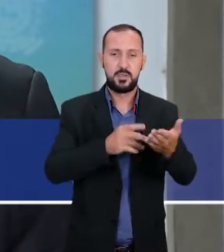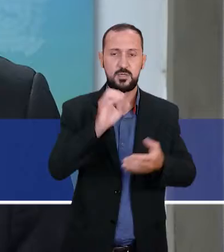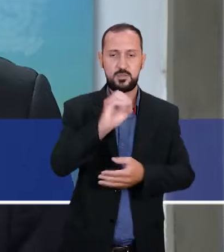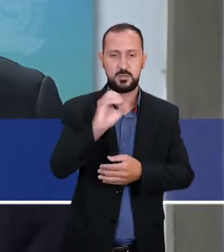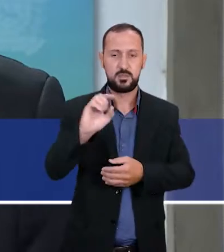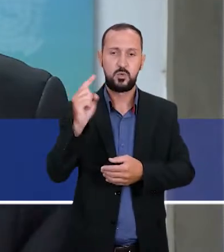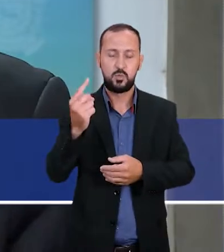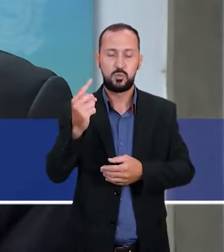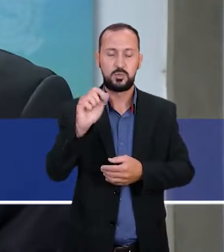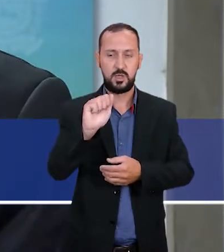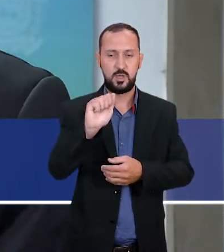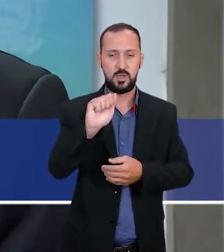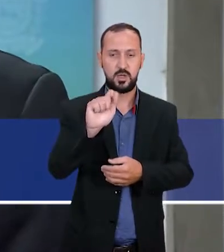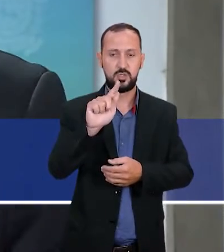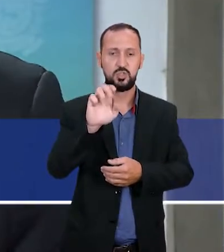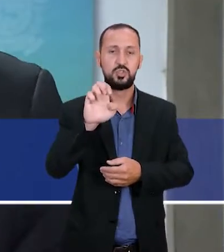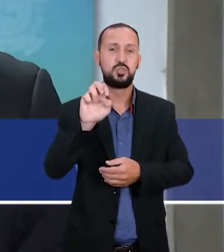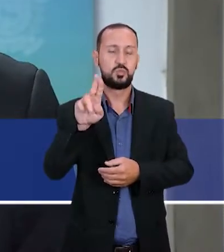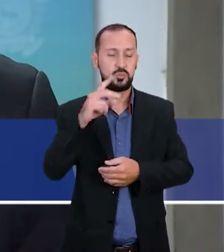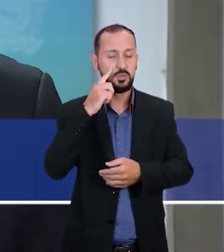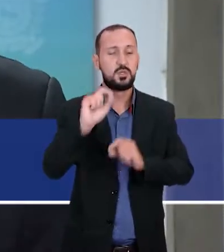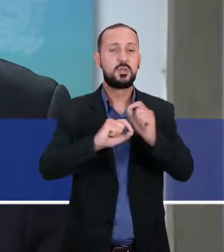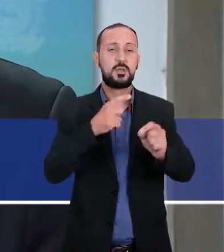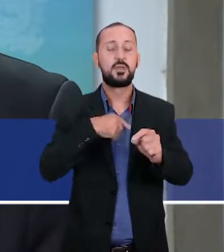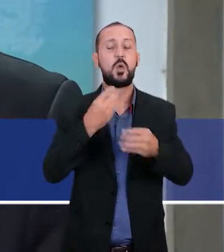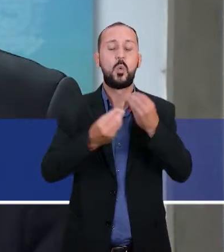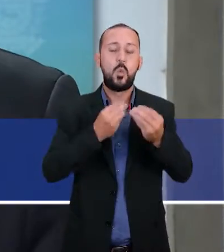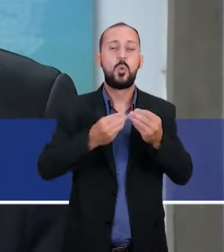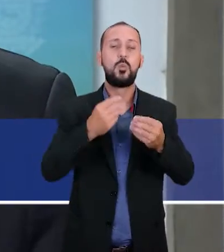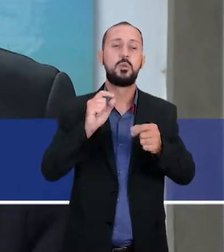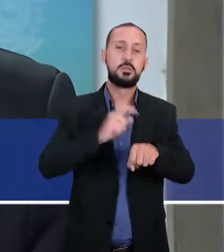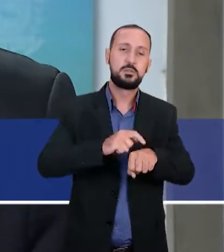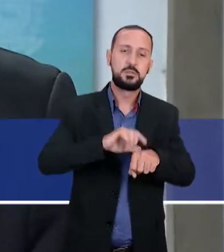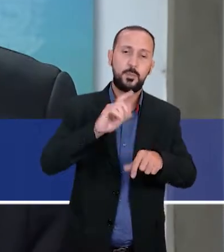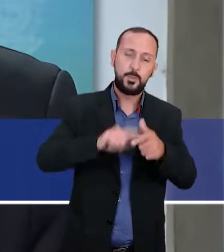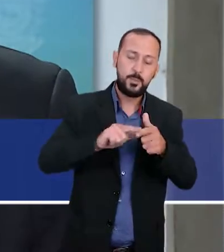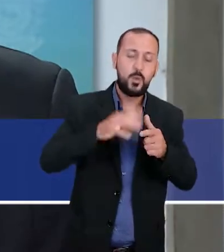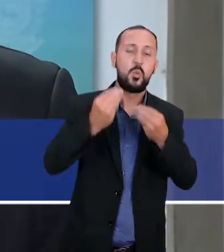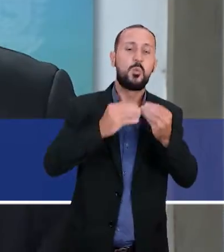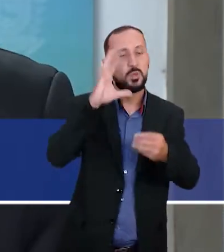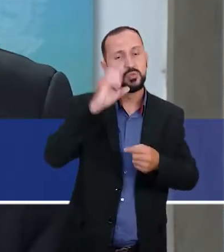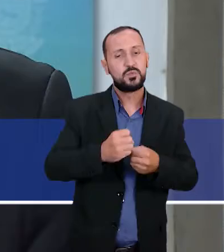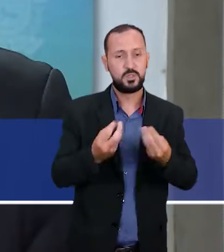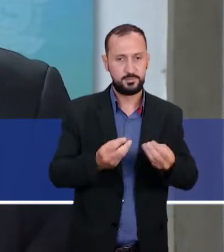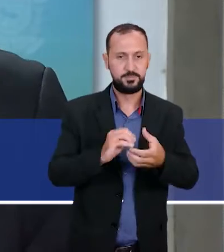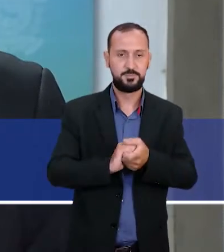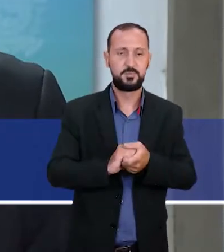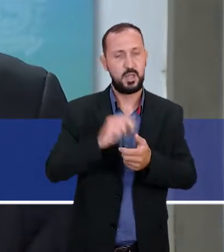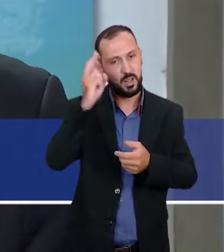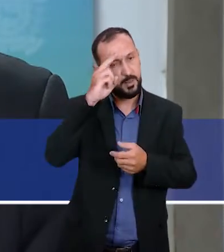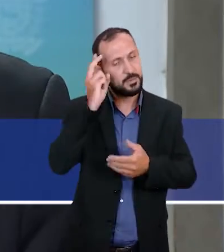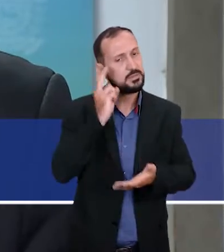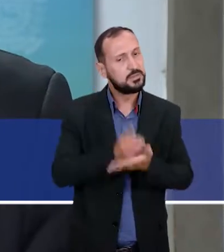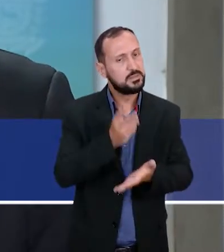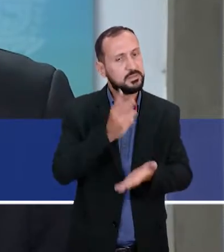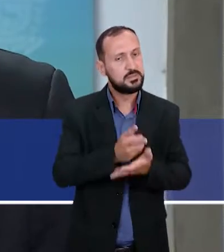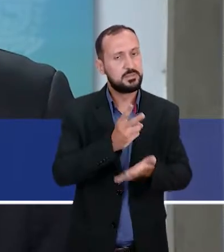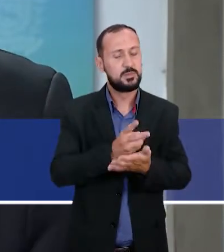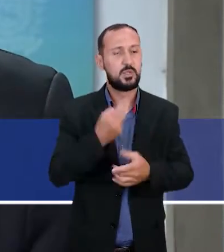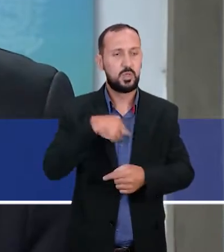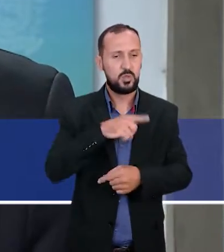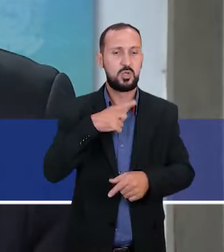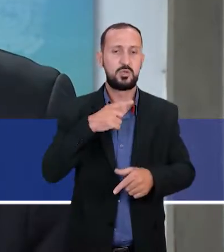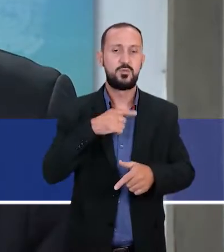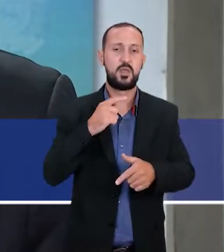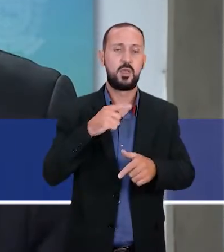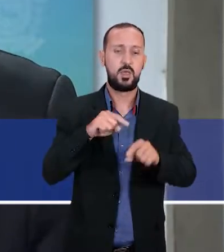da AGU, né, que condiciona exatamente como deve se proceder para esse tipo de questão, e lembrar que todas as vezes que nós